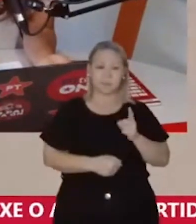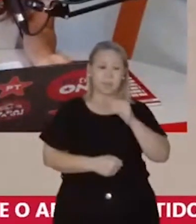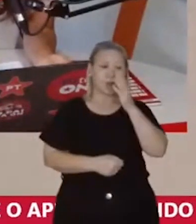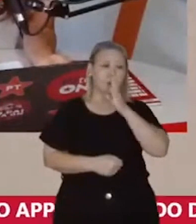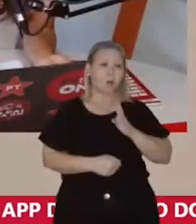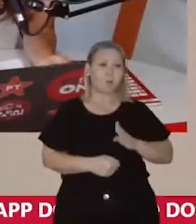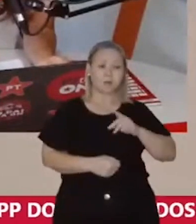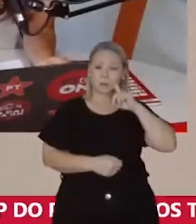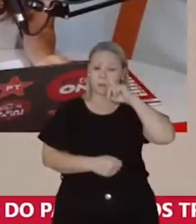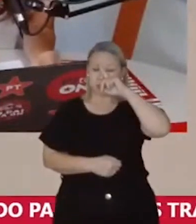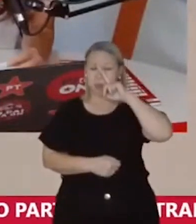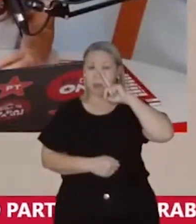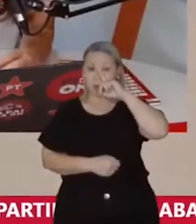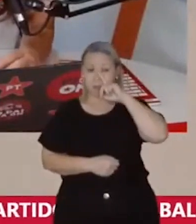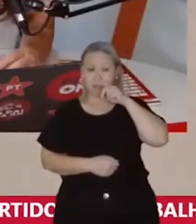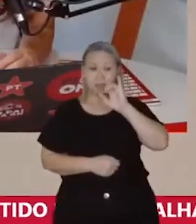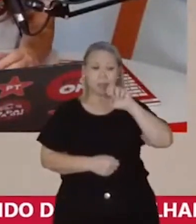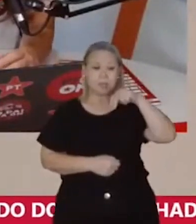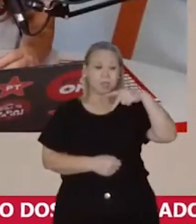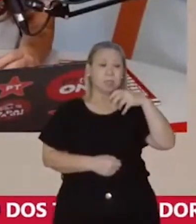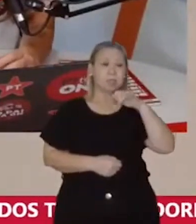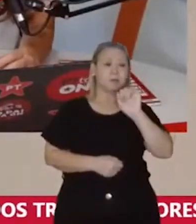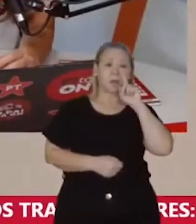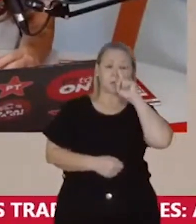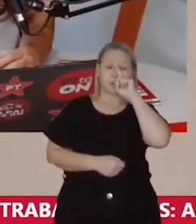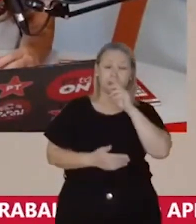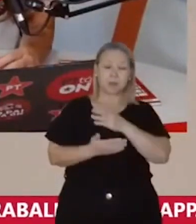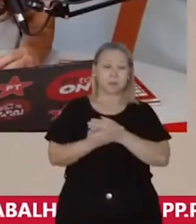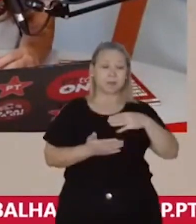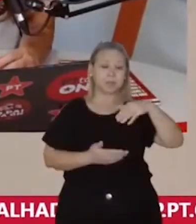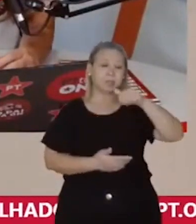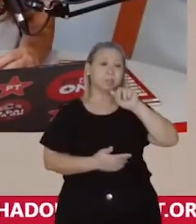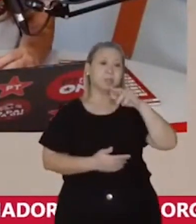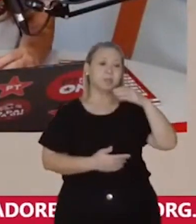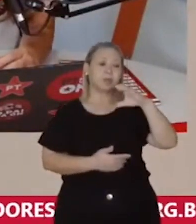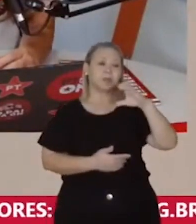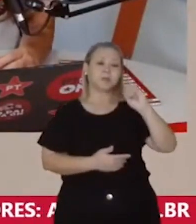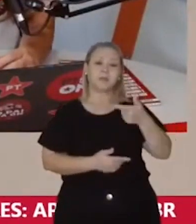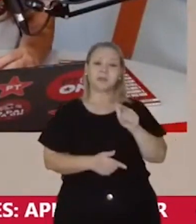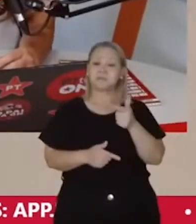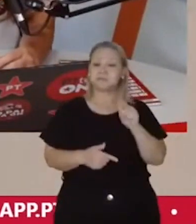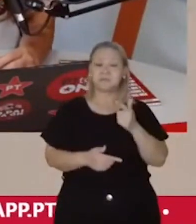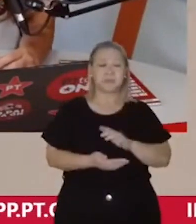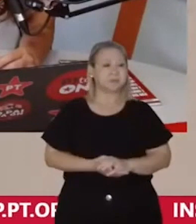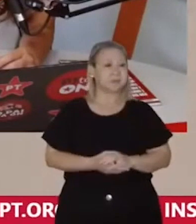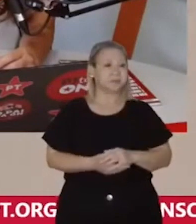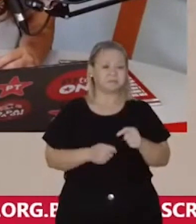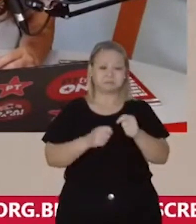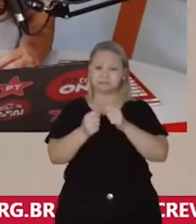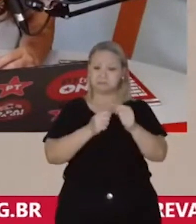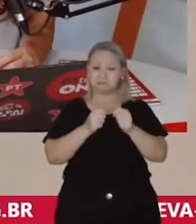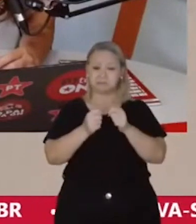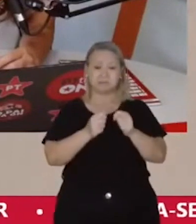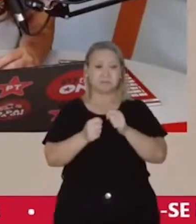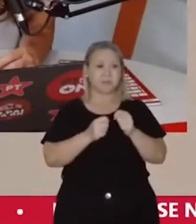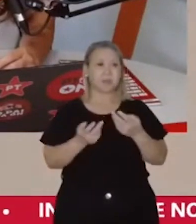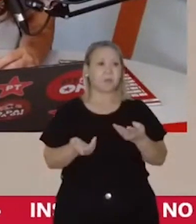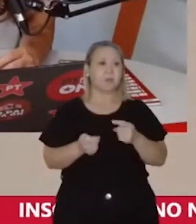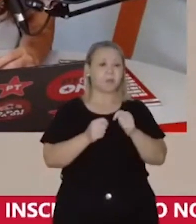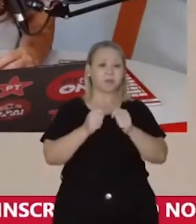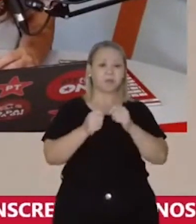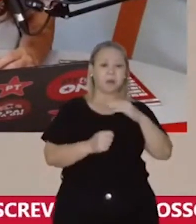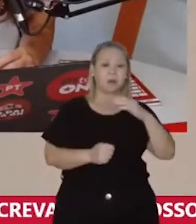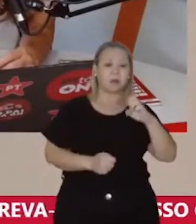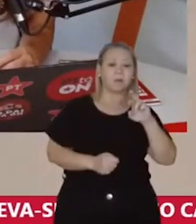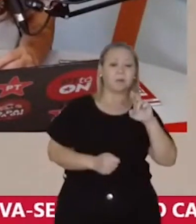está ameaçado, o INPE está ameaçado, de, a partir de março, não ter condições para monitorar o Cerrado. Olha que coisa, mas